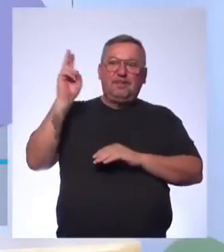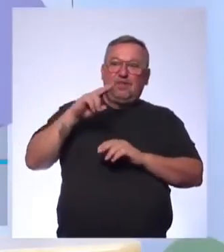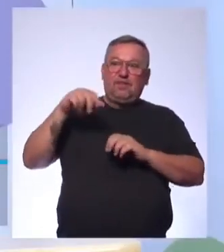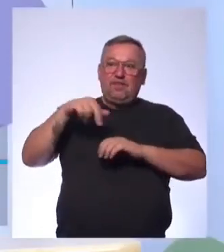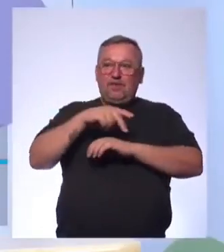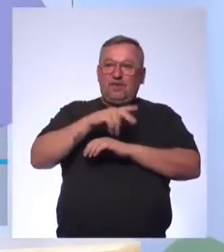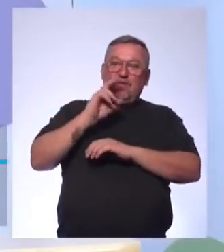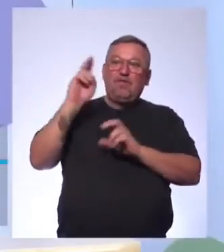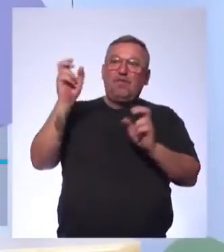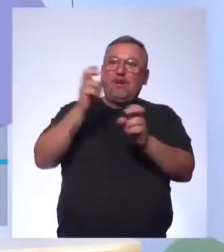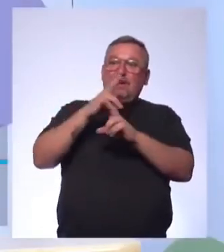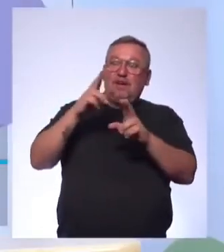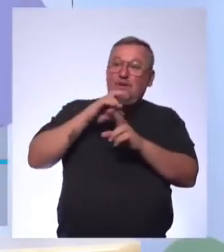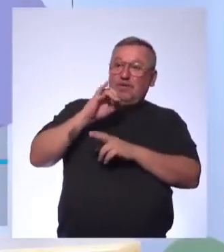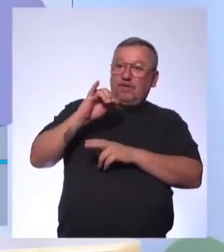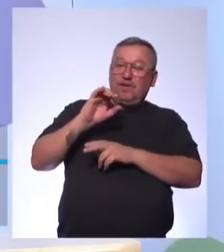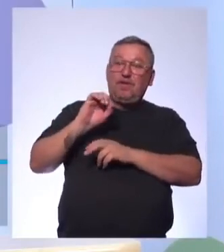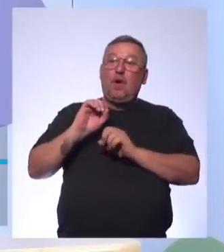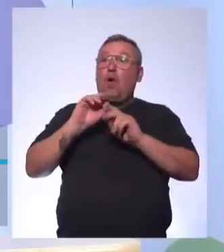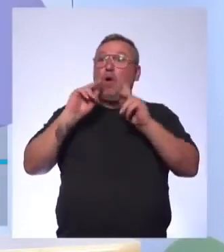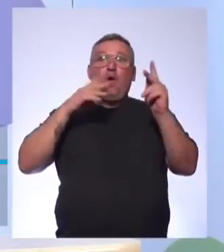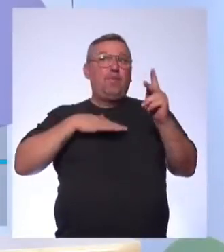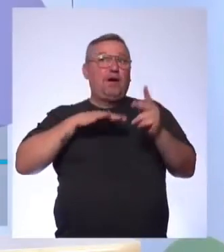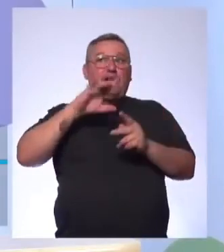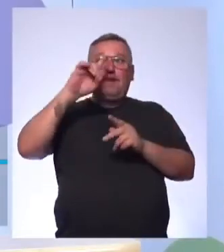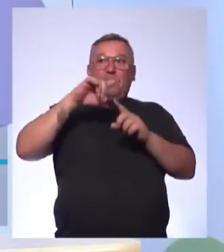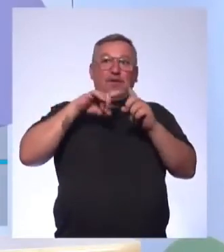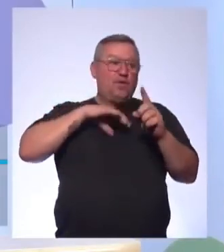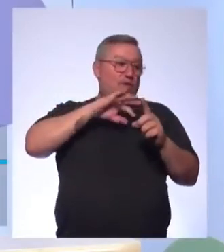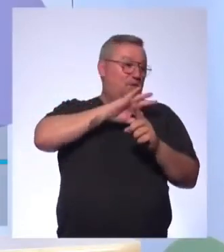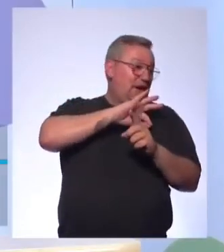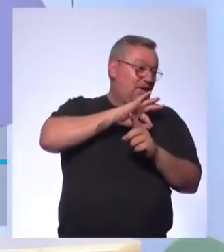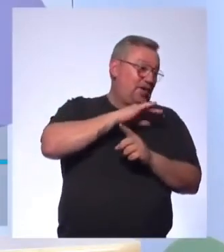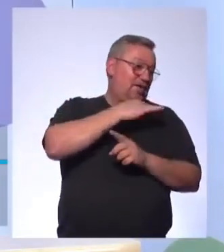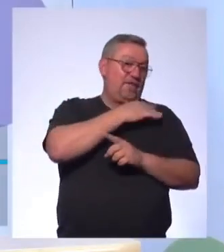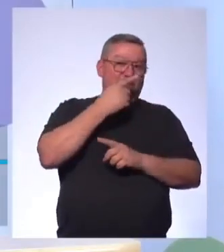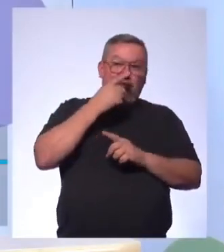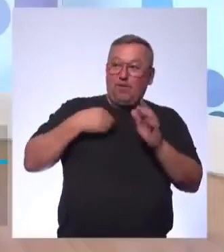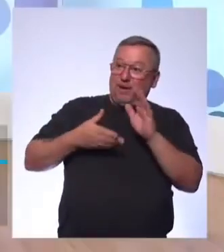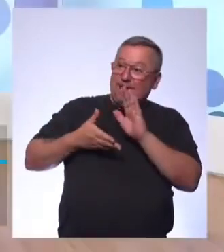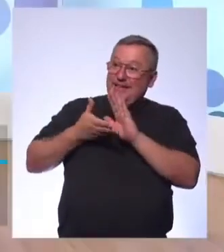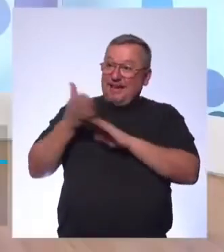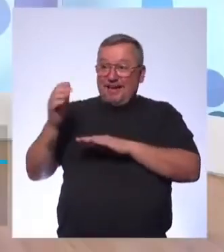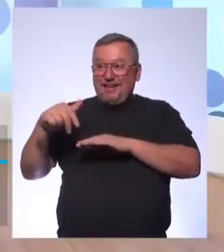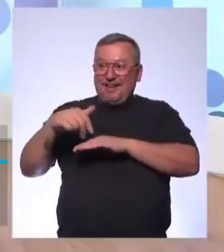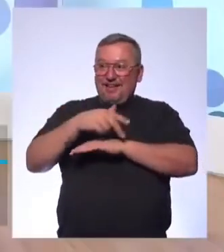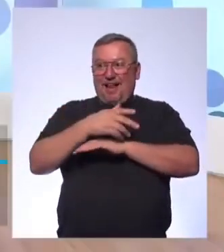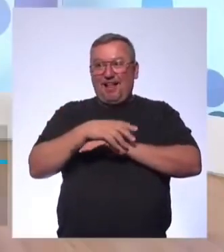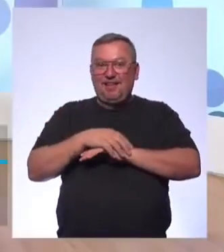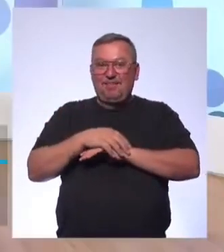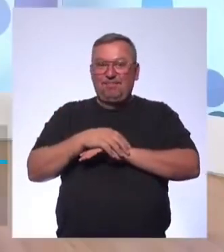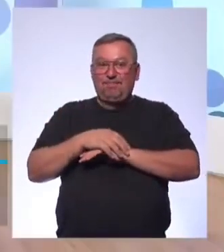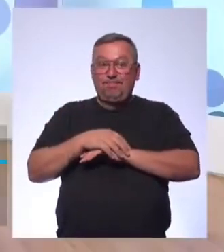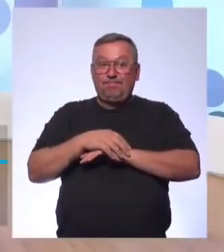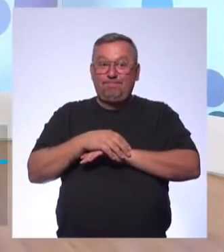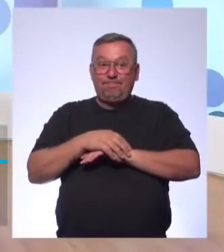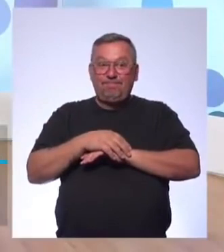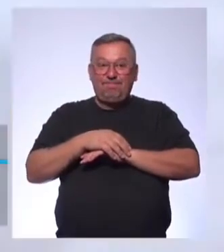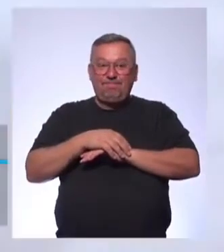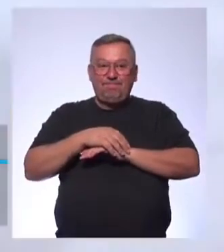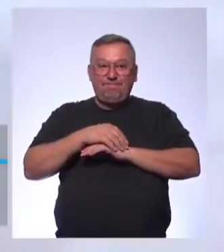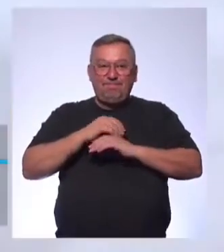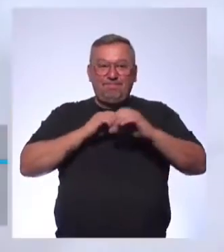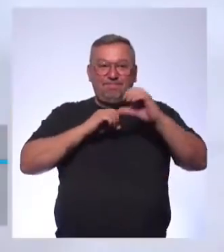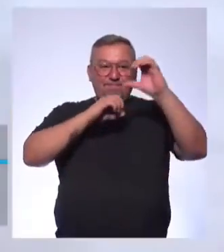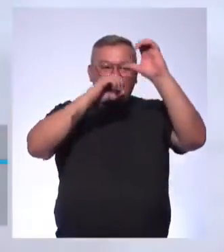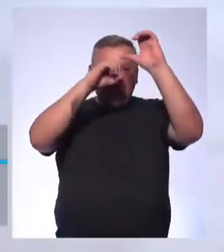disse, oh, meu Deus. Então, o sargento Ryan disse para sair da estrada. Pessoal, continuei sem entender nada. I don't